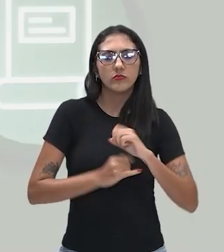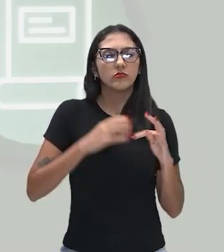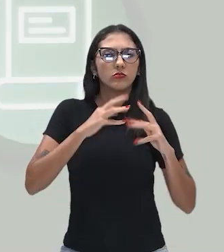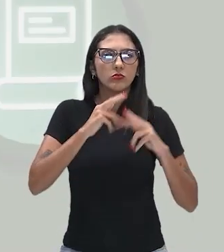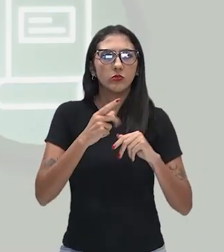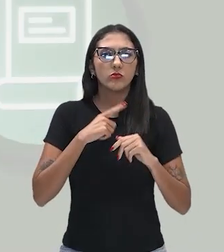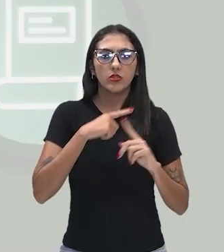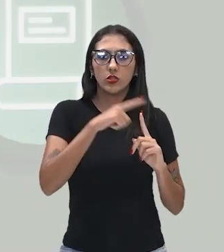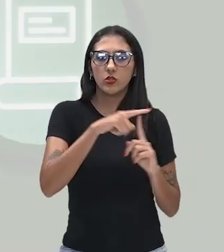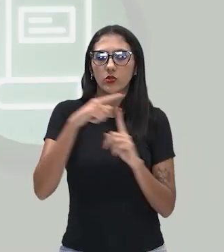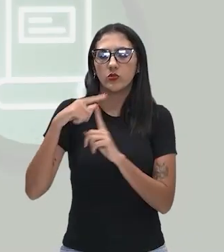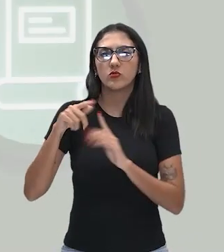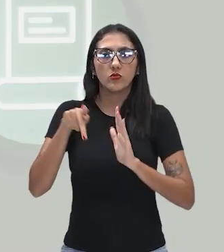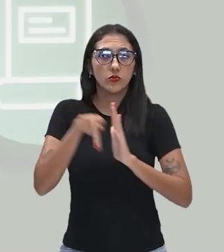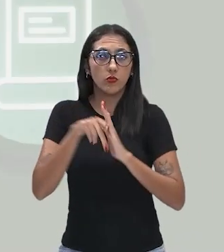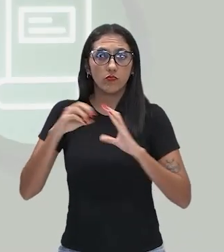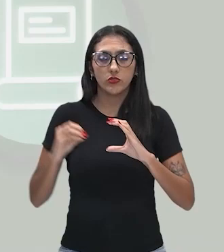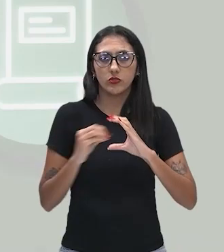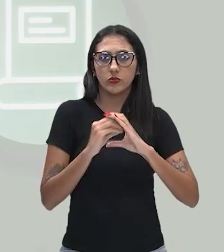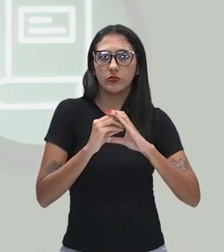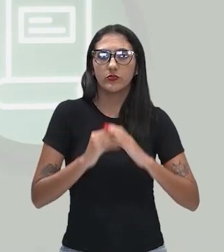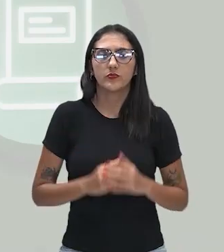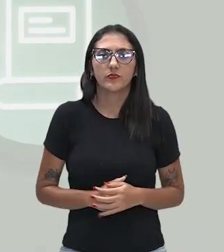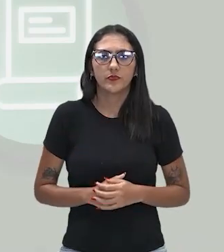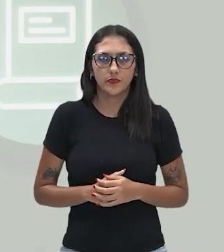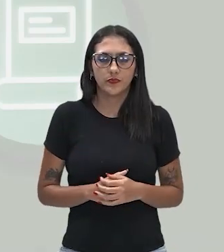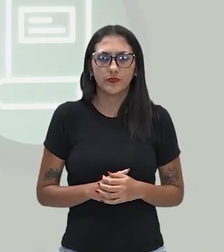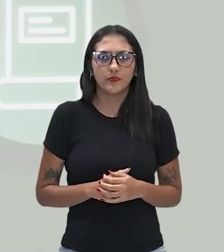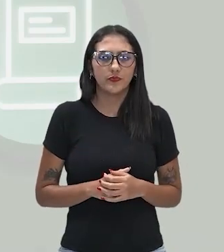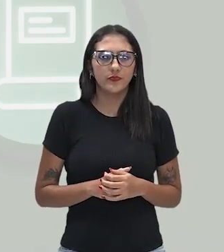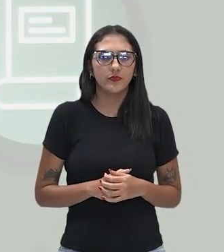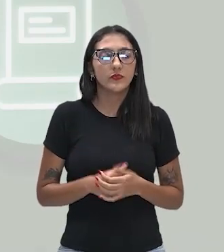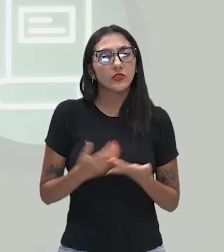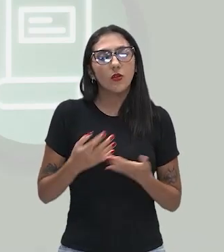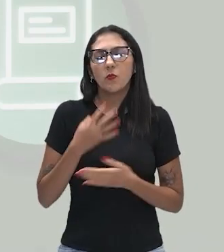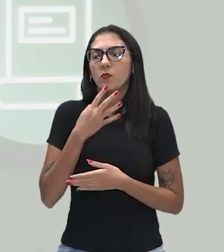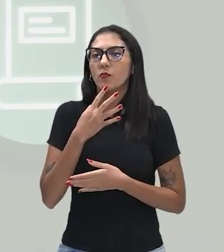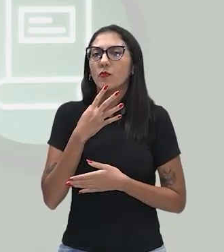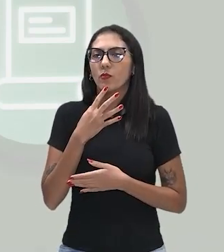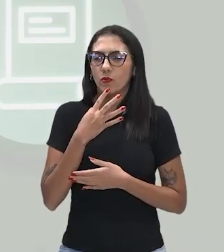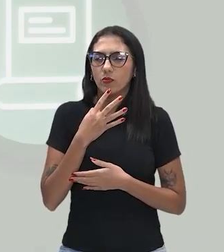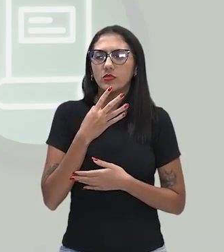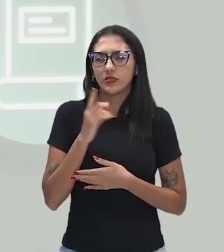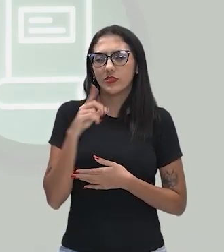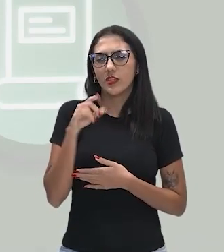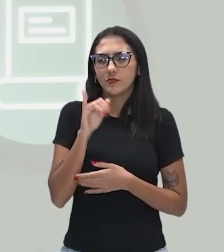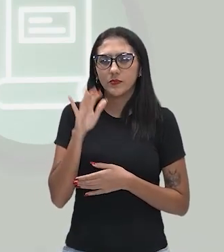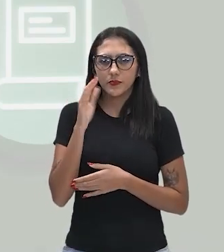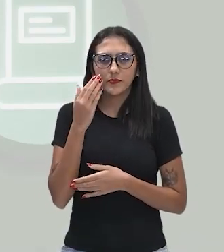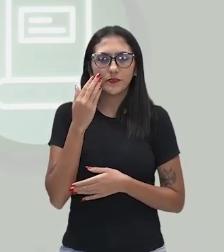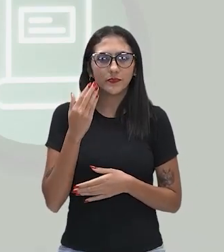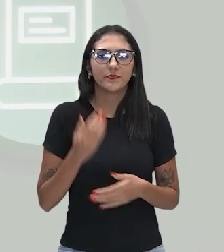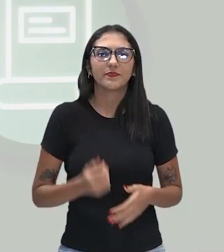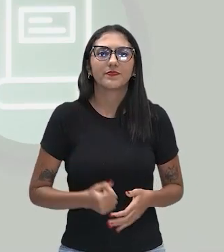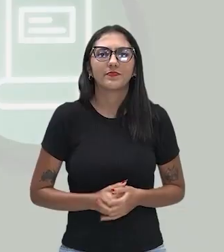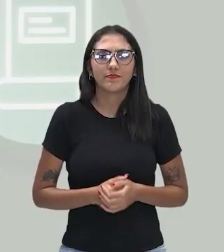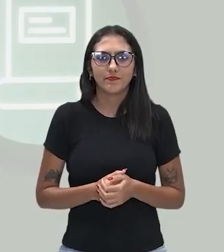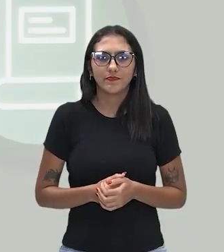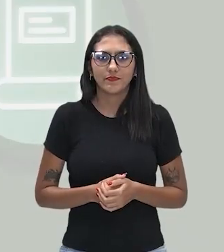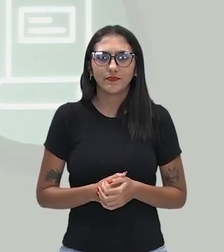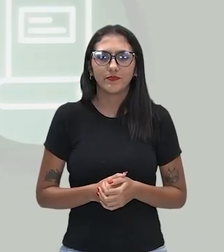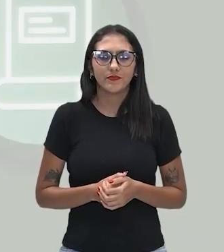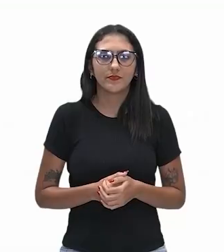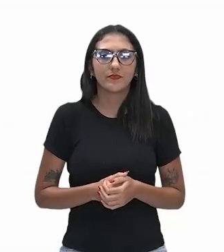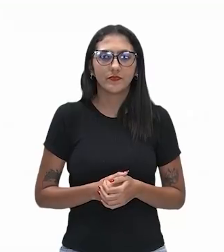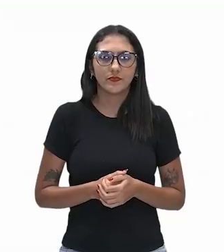seu núcleo. Então, vamos conhecer mais esse átomo? Vamos conhecer mais a matéria? Dá só uma olhada aqui